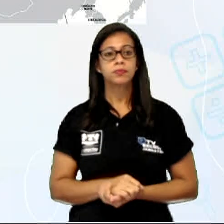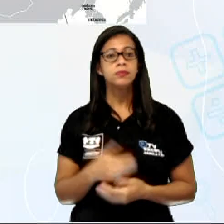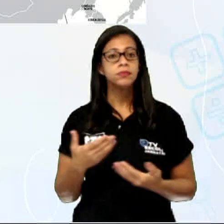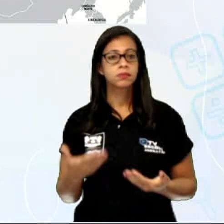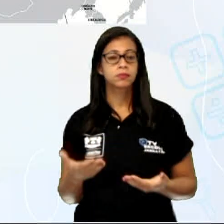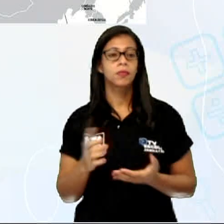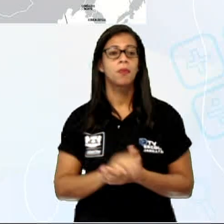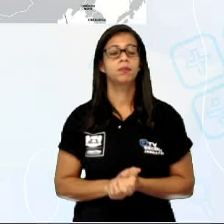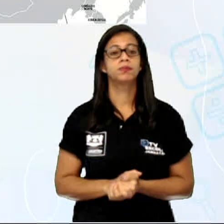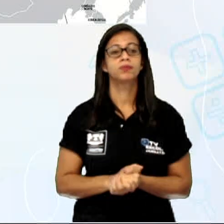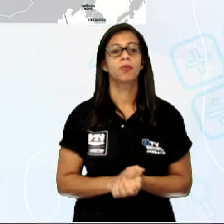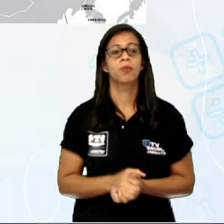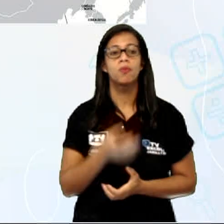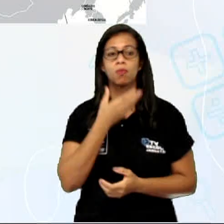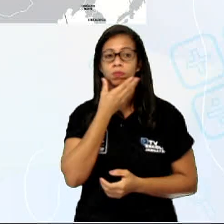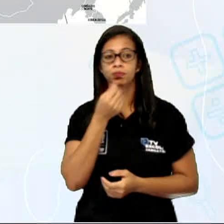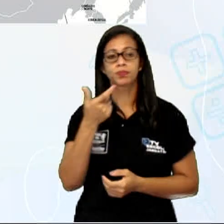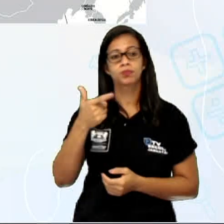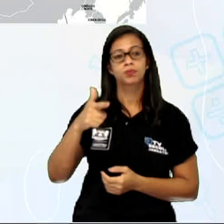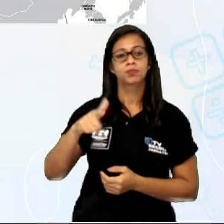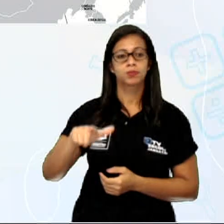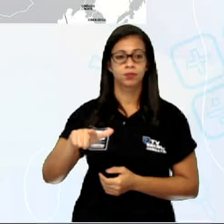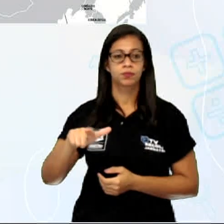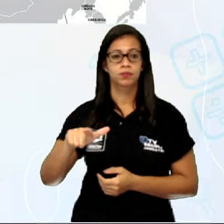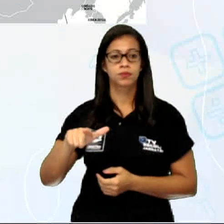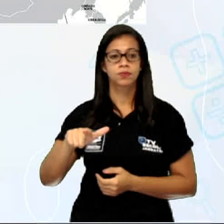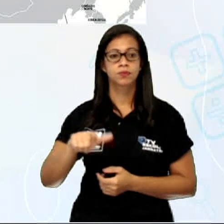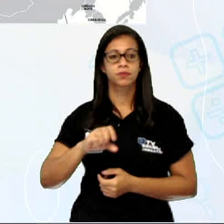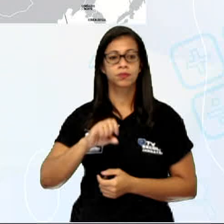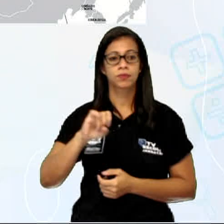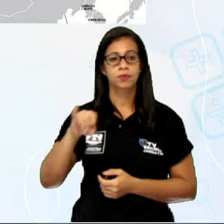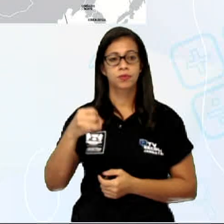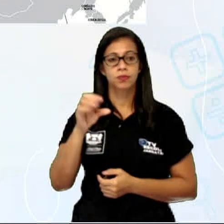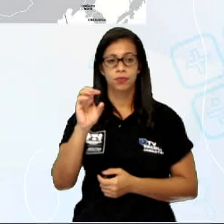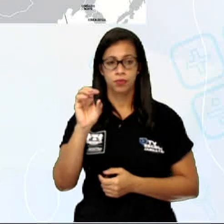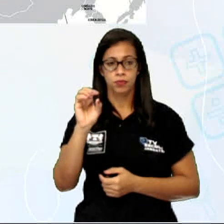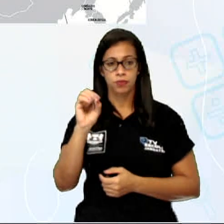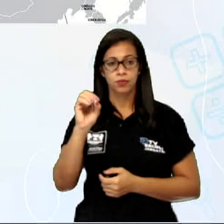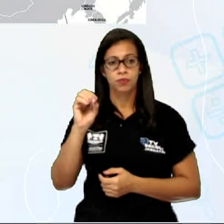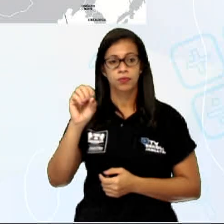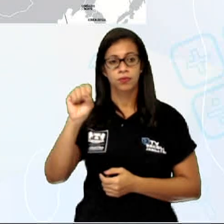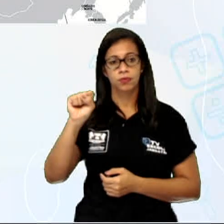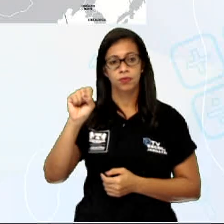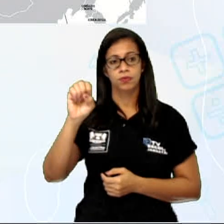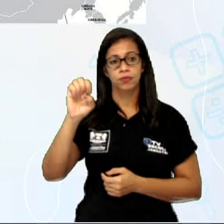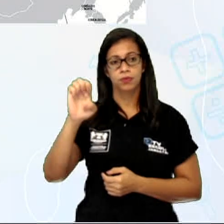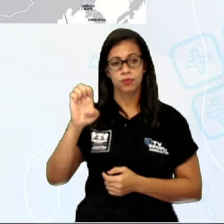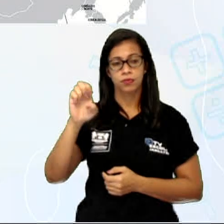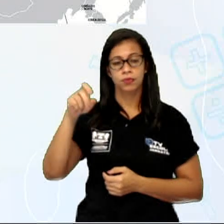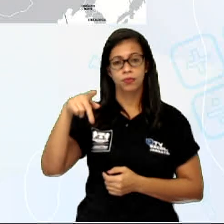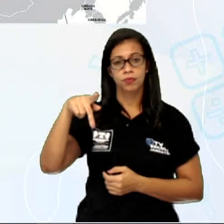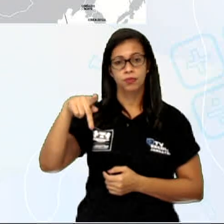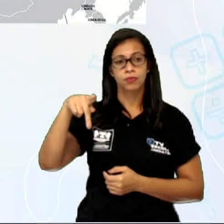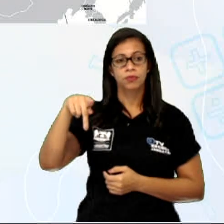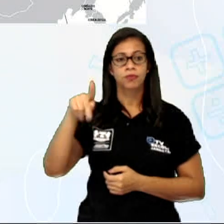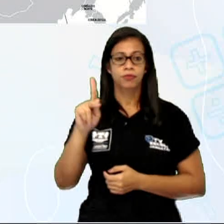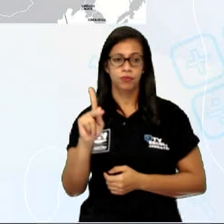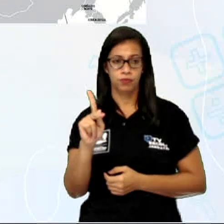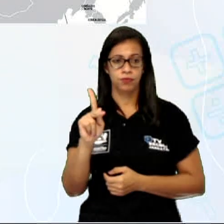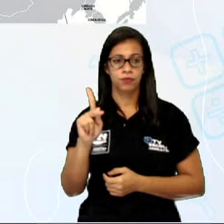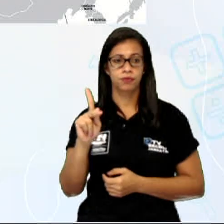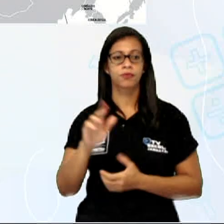nomeado secretário-geral do Partido Comunista e, nesse mesmo ano, foi fundada a União das Repúblicas